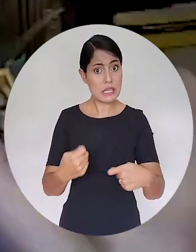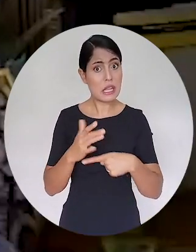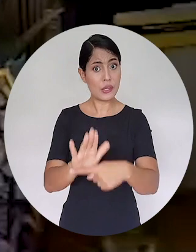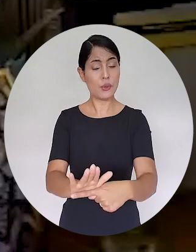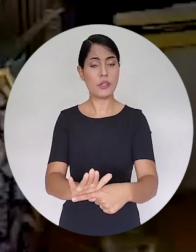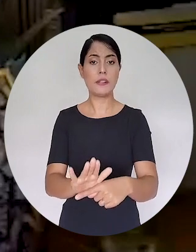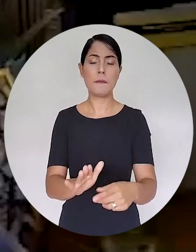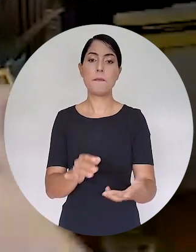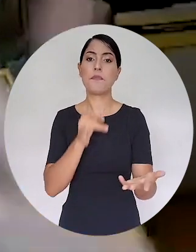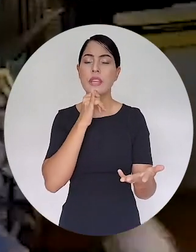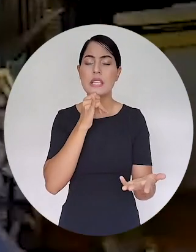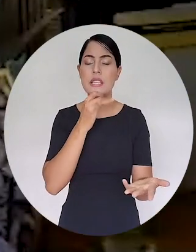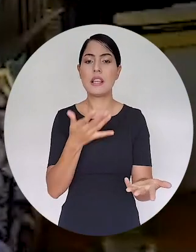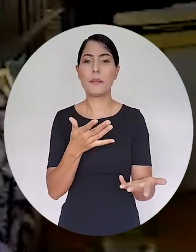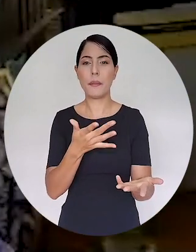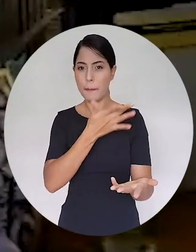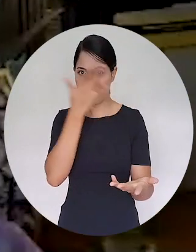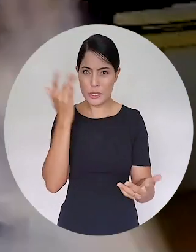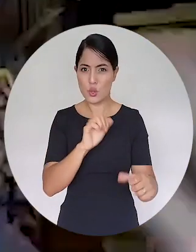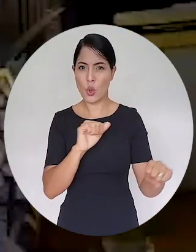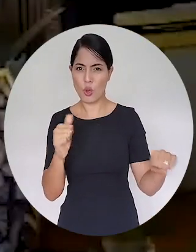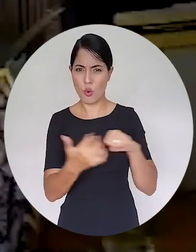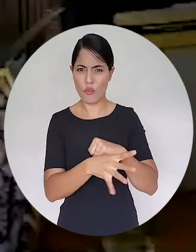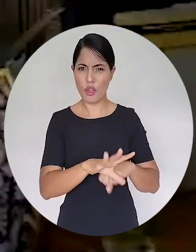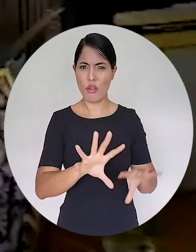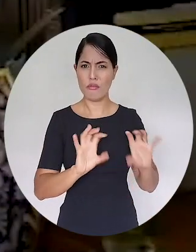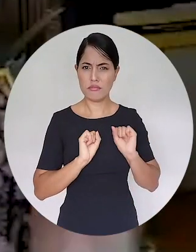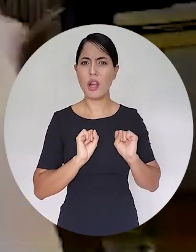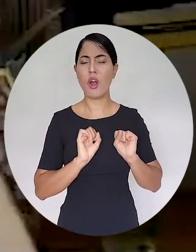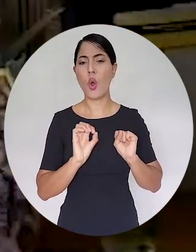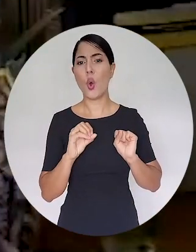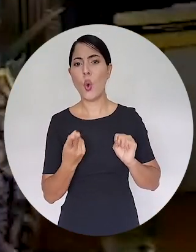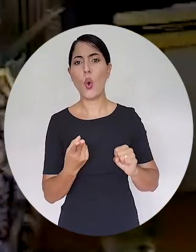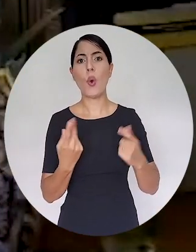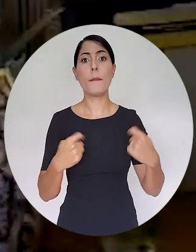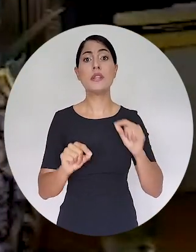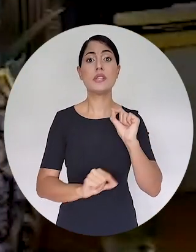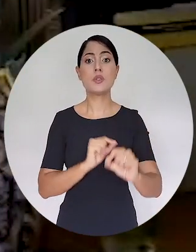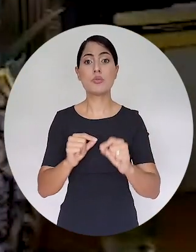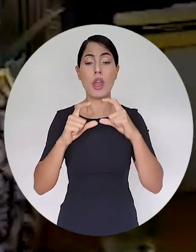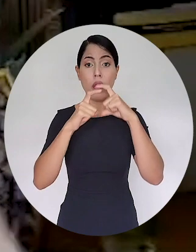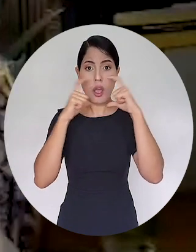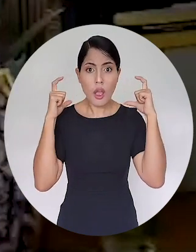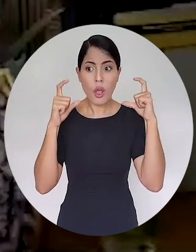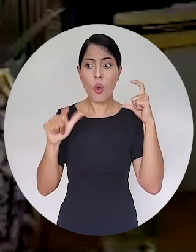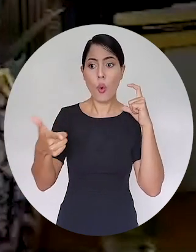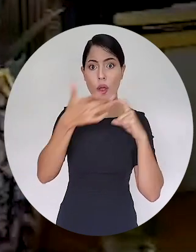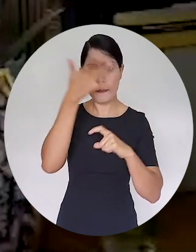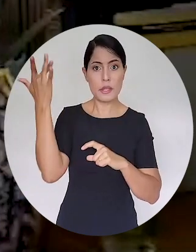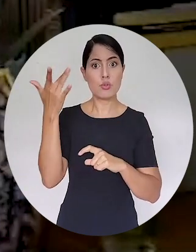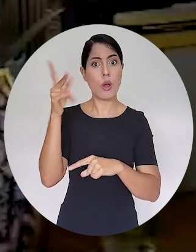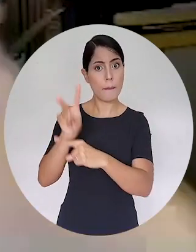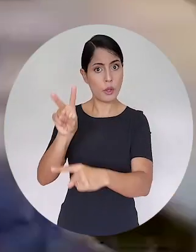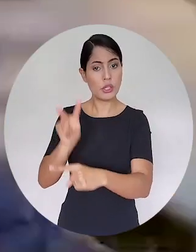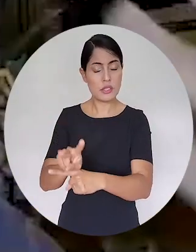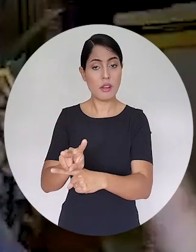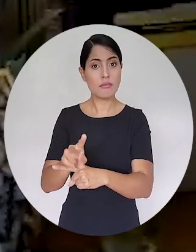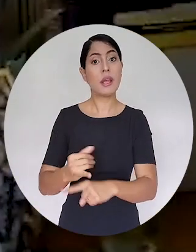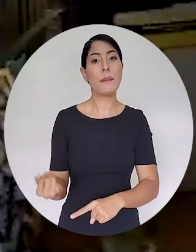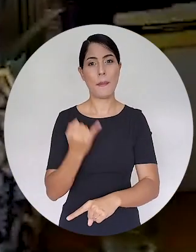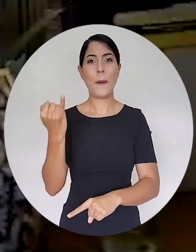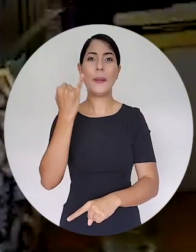por mais que, por exemplo, você já tenha tido Covid e você já passou por esse problema, você precisa continuar usando a máscara para proteger outras pessoas,